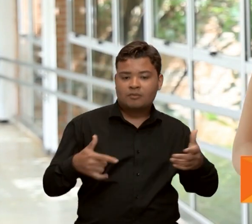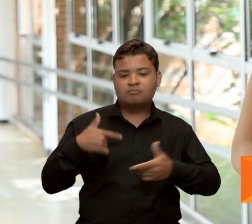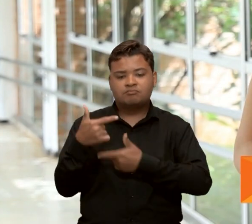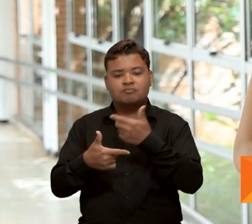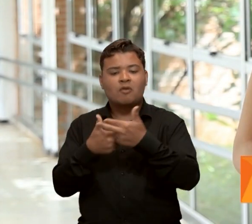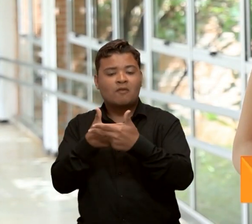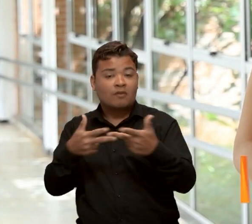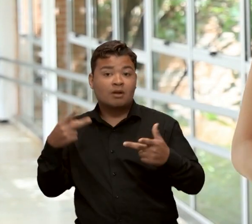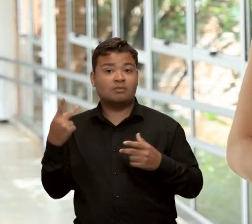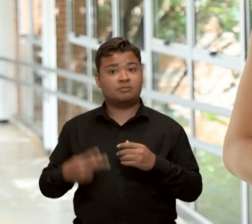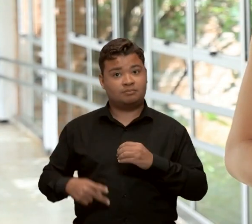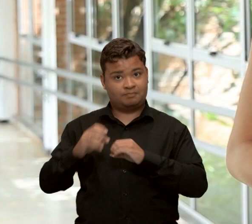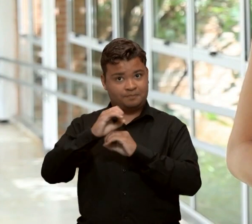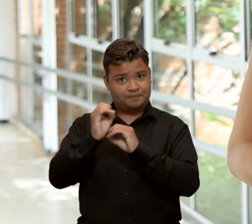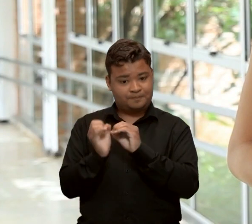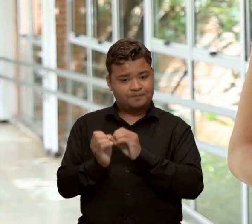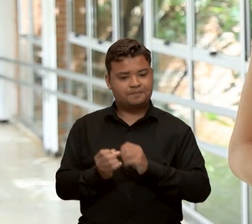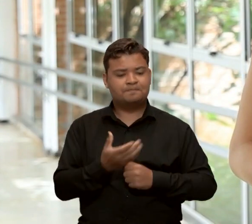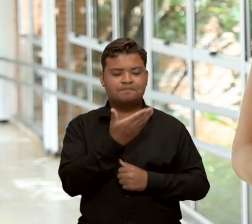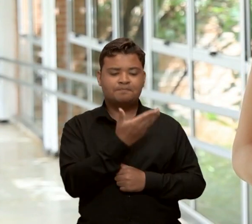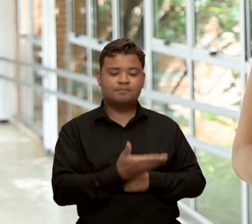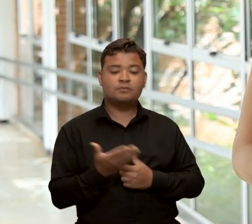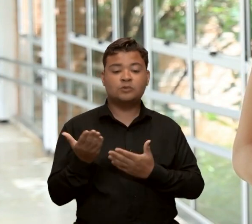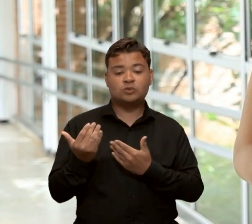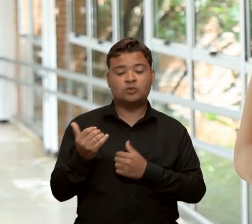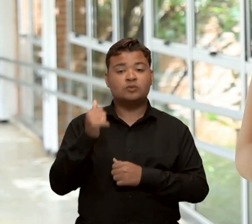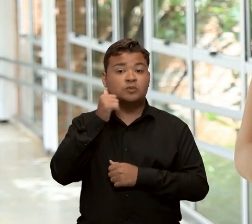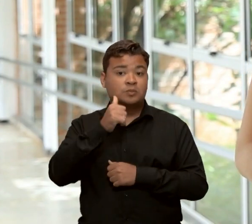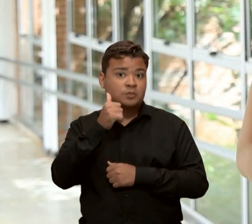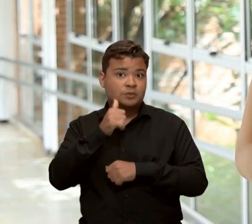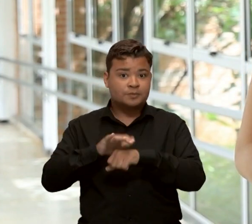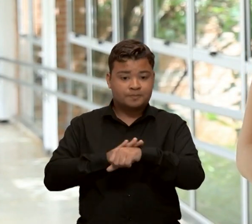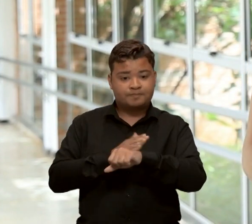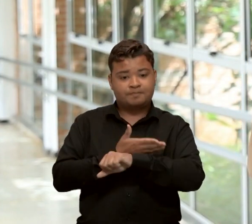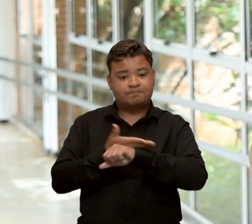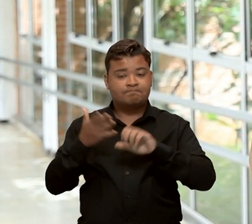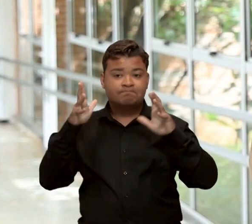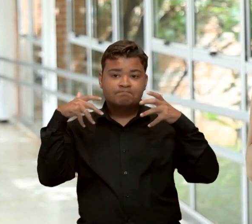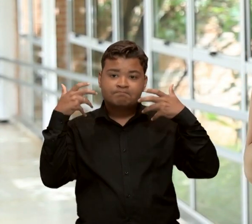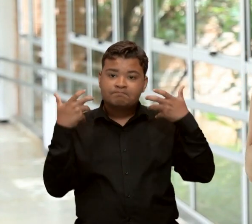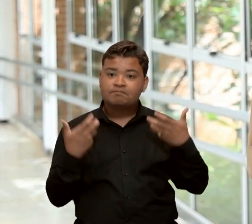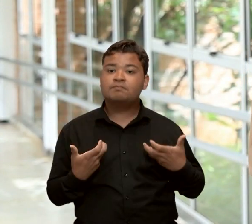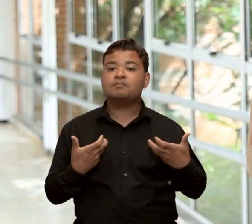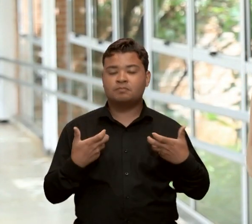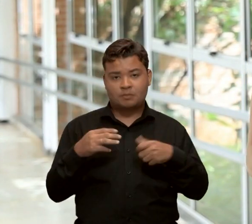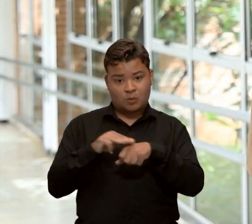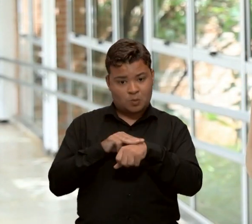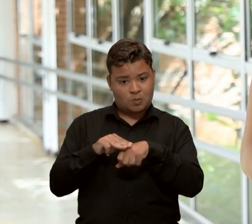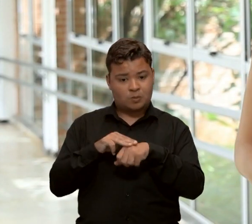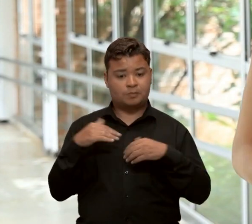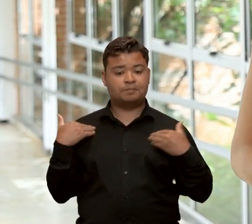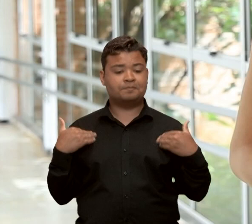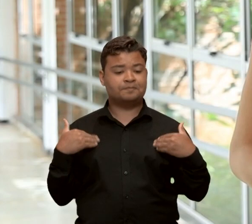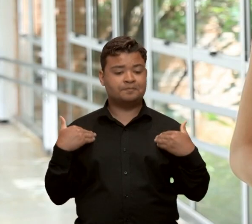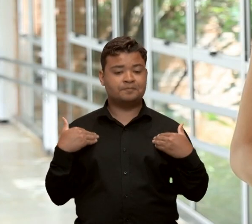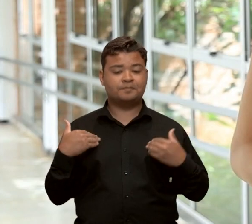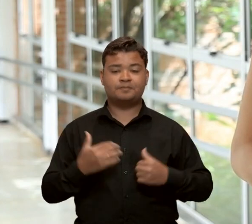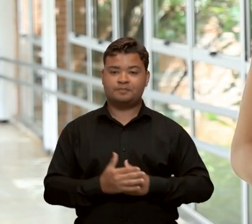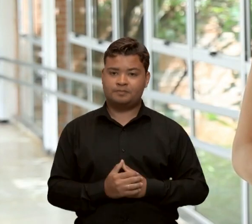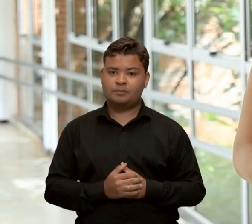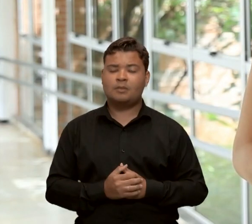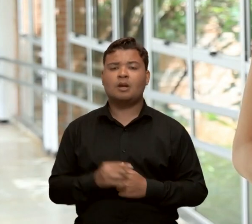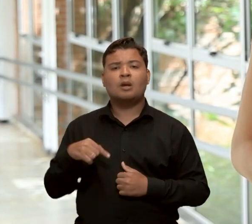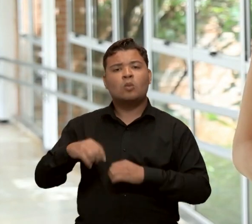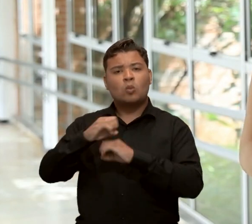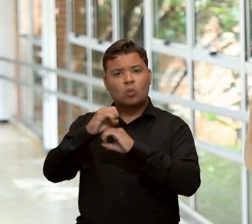da universidade. Eu sou uma jovem mulher branca com os cabelos castanhos cacheados um pouco abaixo dos meus ombros e estou em um prédio